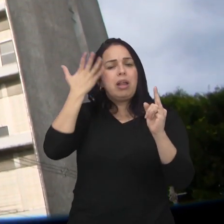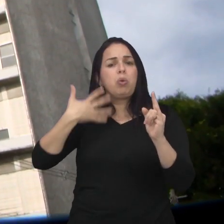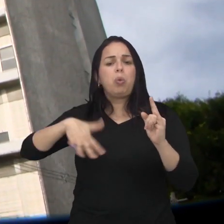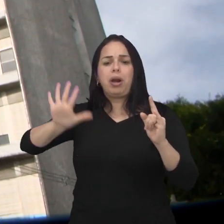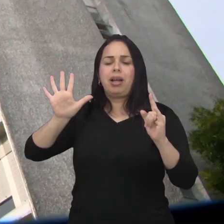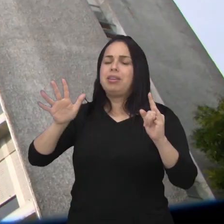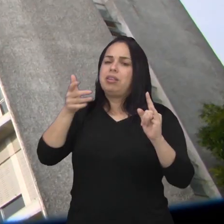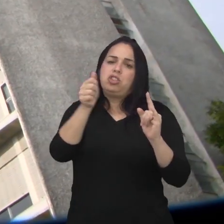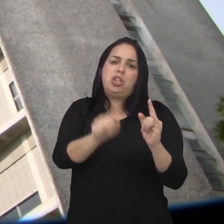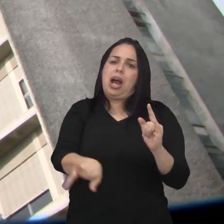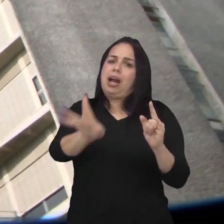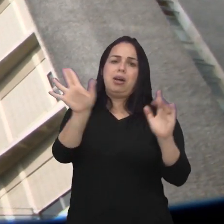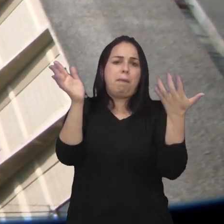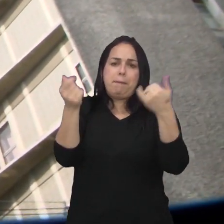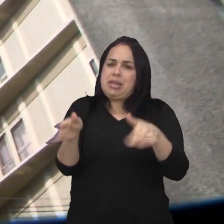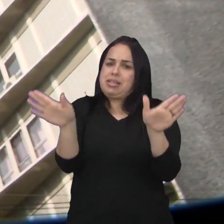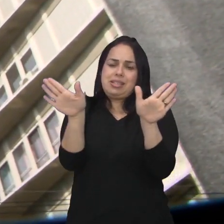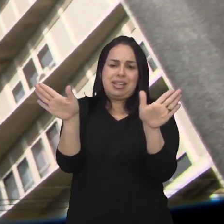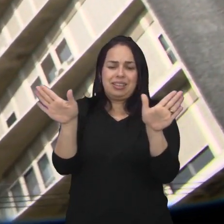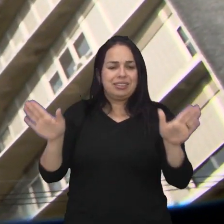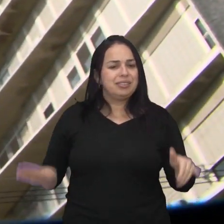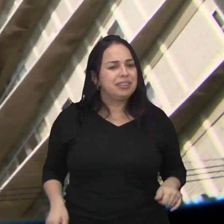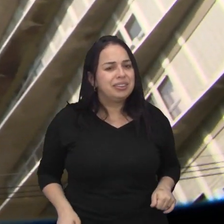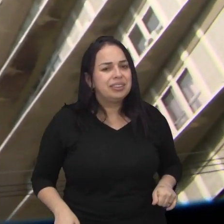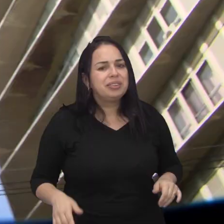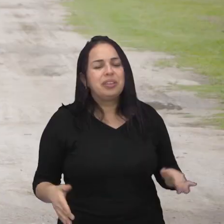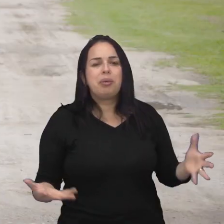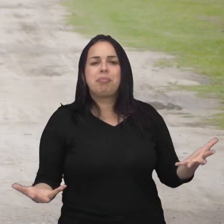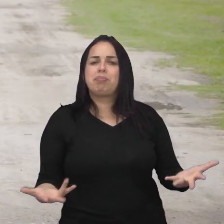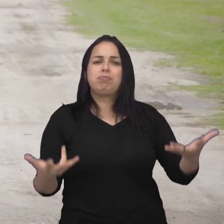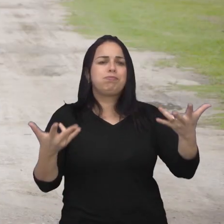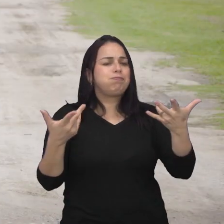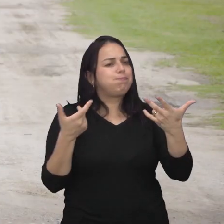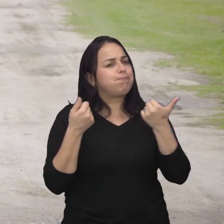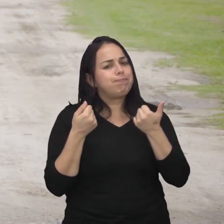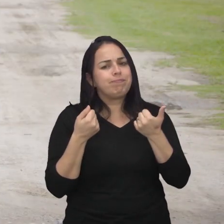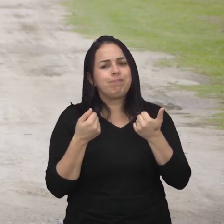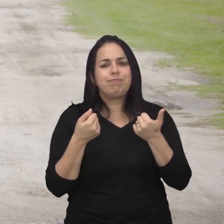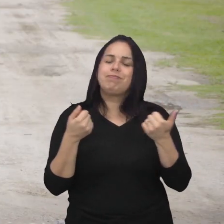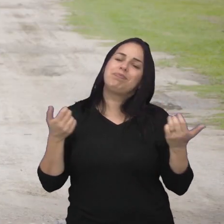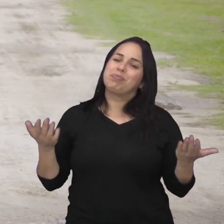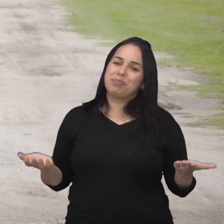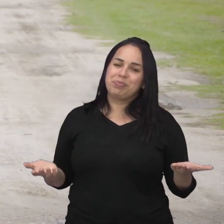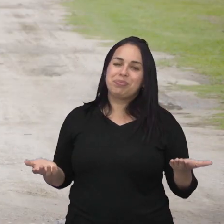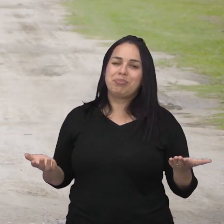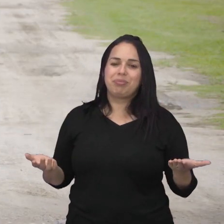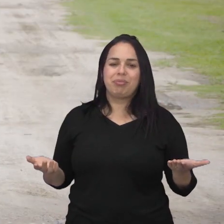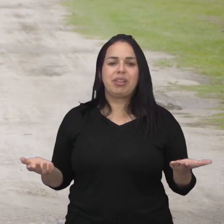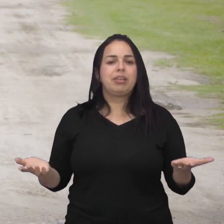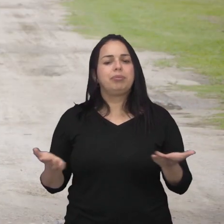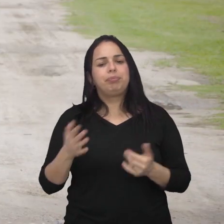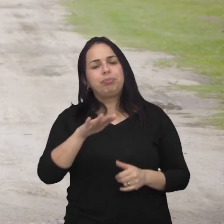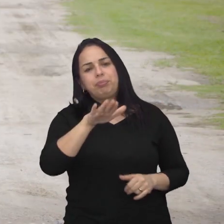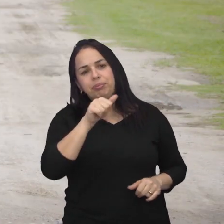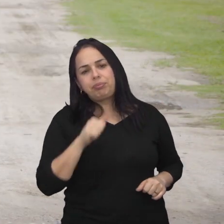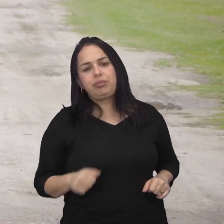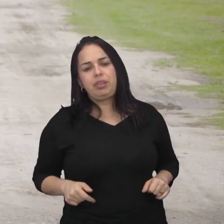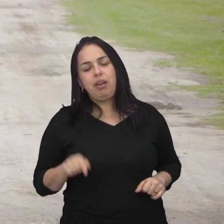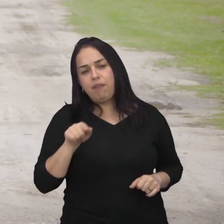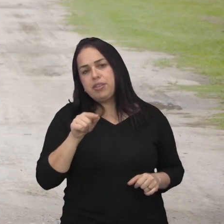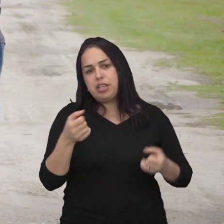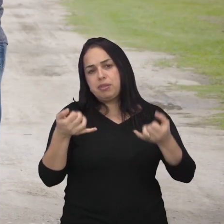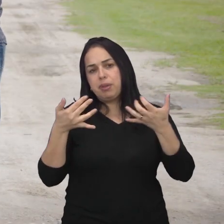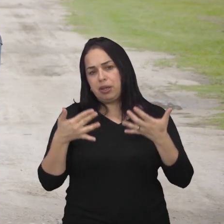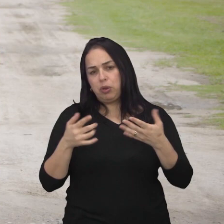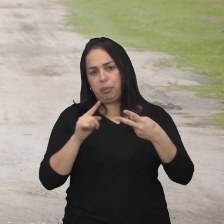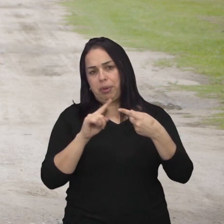precisando de ar-condicionado. Melhor coisa do mundo, né? Tá Melhor coisa do mundo. Totalmente fora. Ademir, você